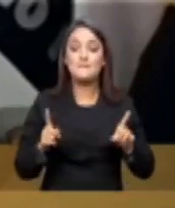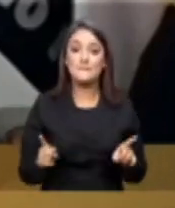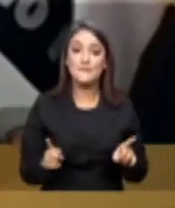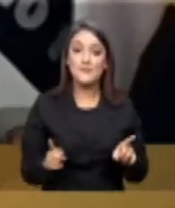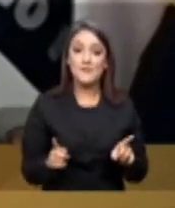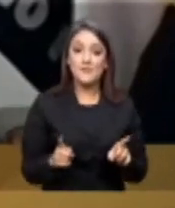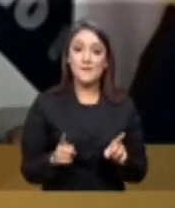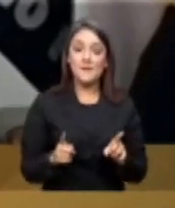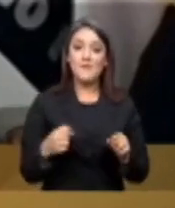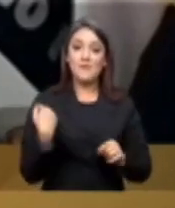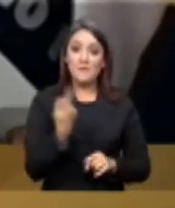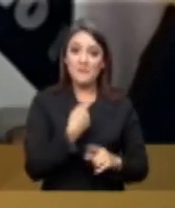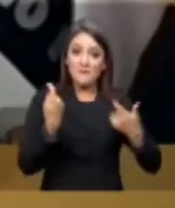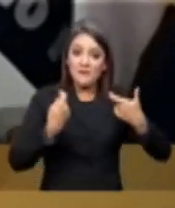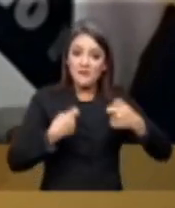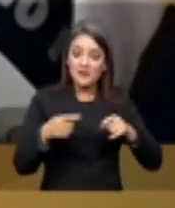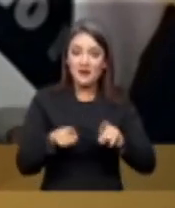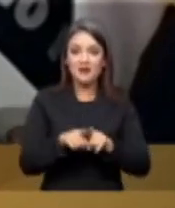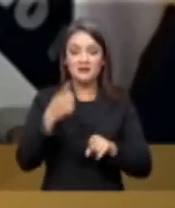também ignorar